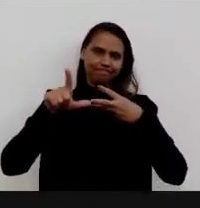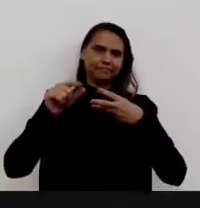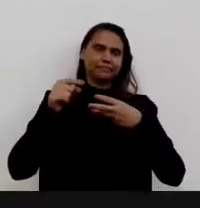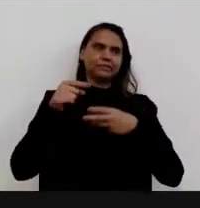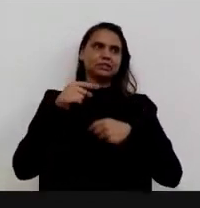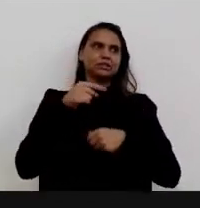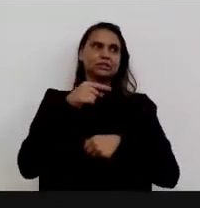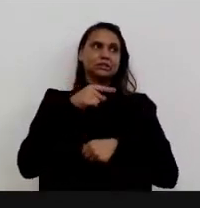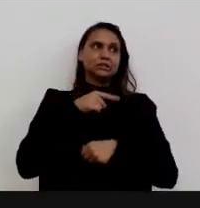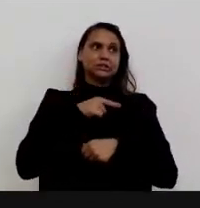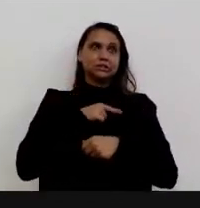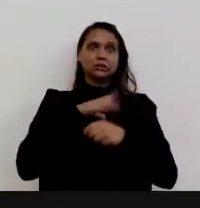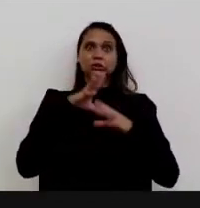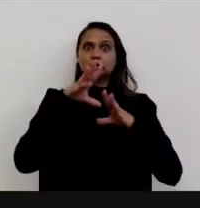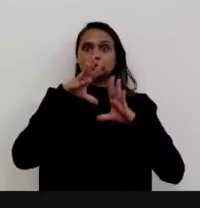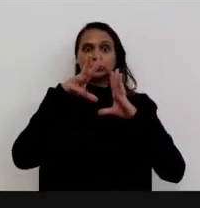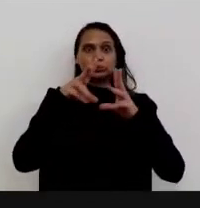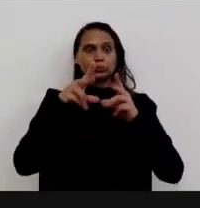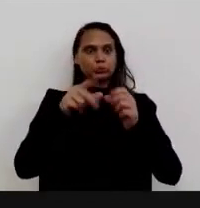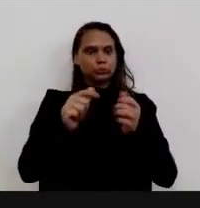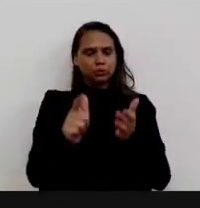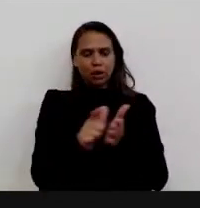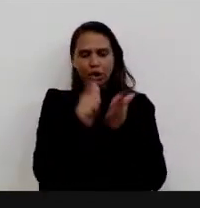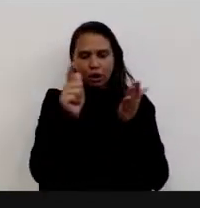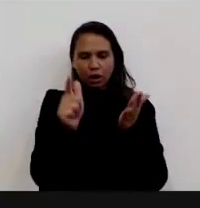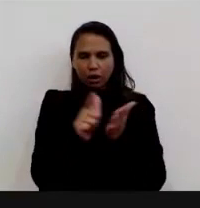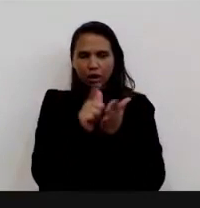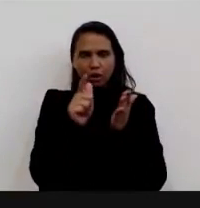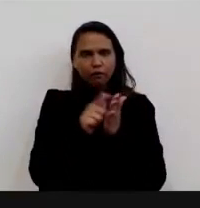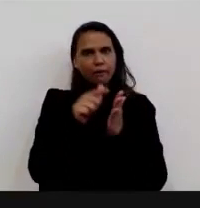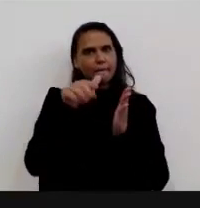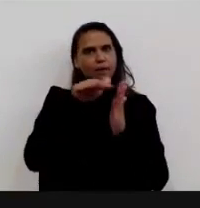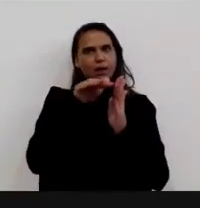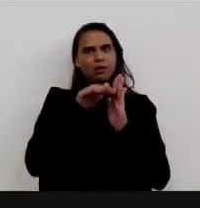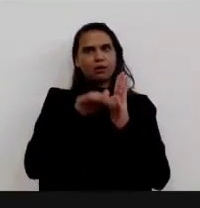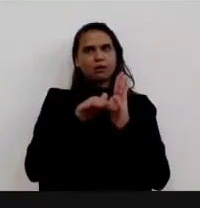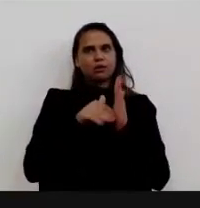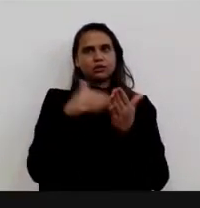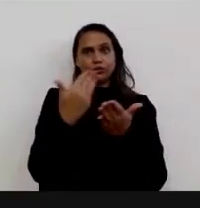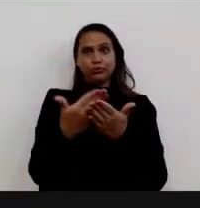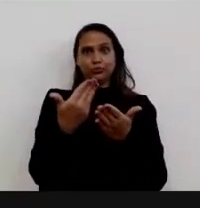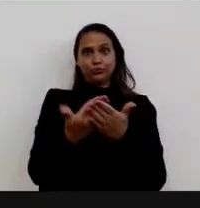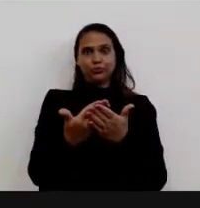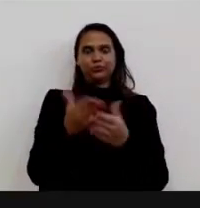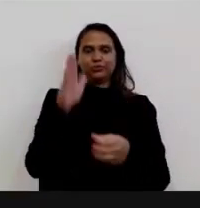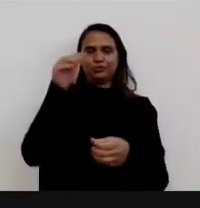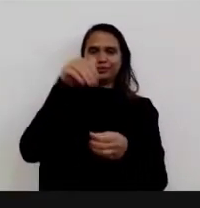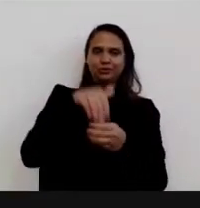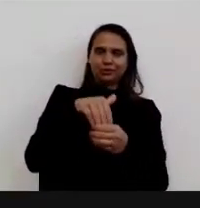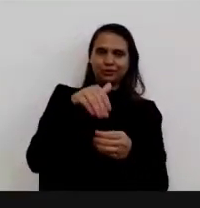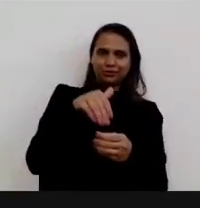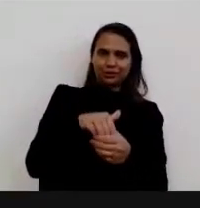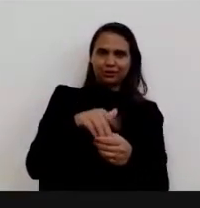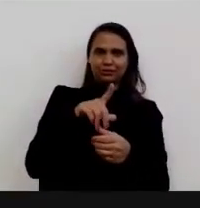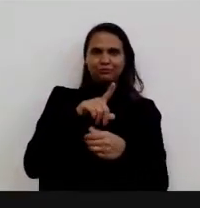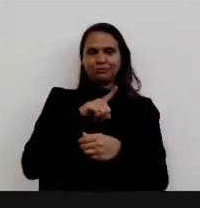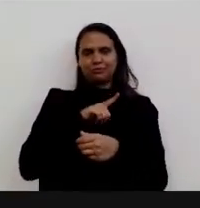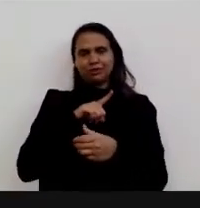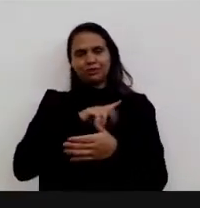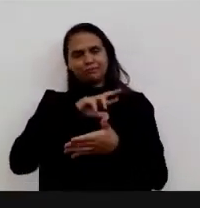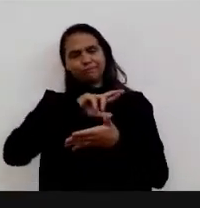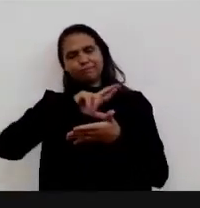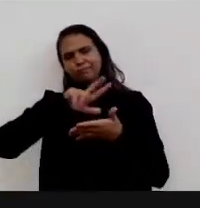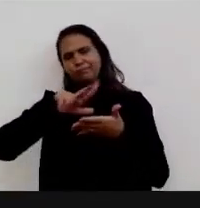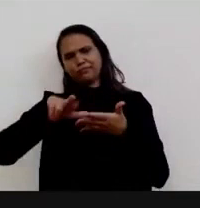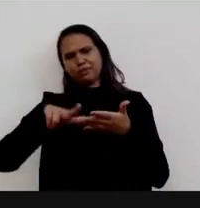Então, toda uma literatura, né, sobre isso, inclusive é minha área de pesquisa, estudos eleitorais, né, então você tem o SEV, tem Sackett, SPEC, etc. e